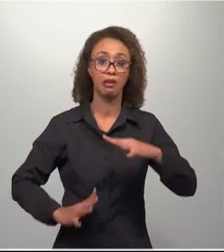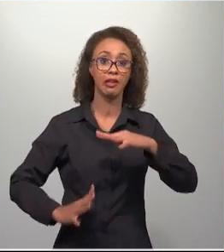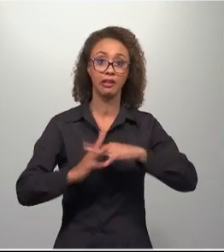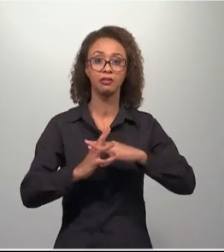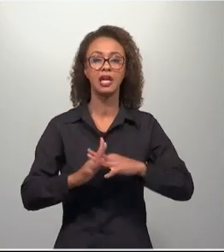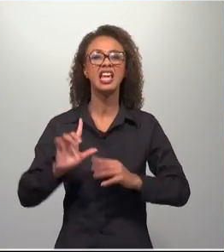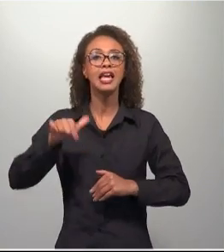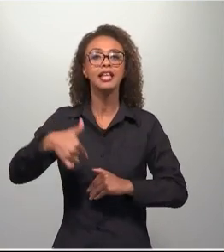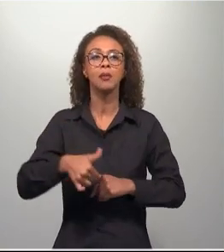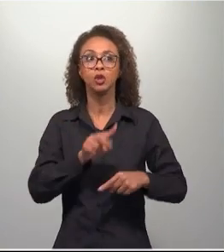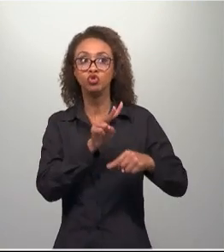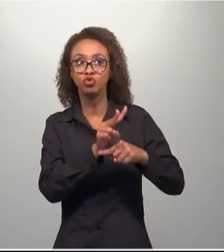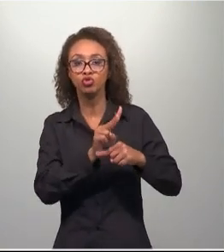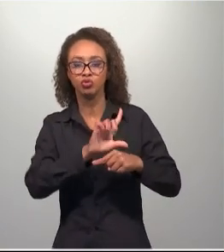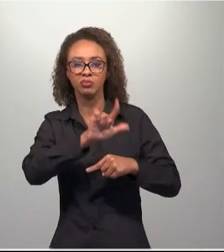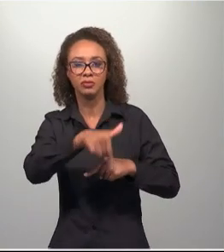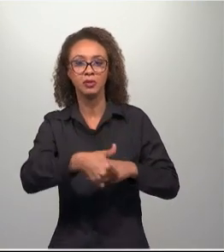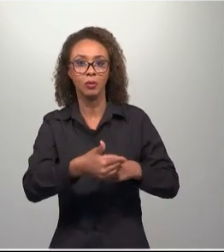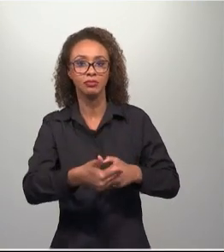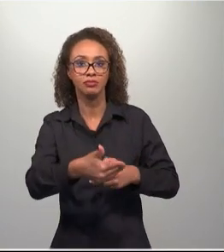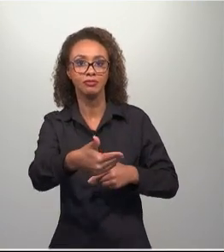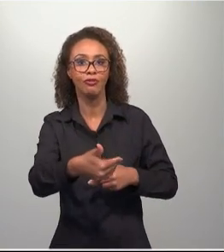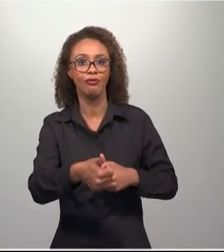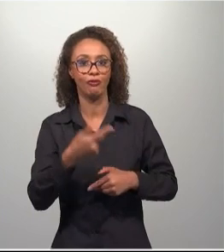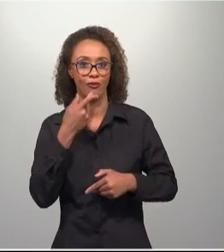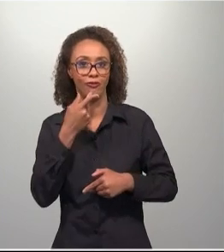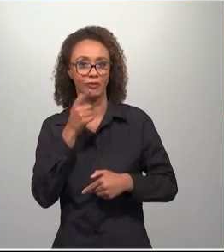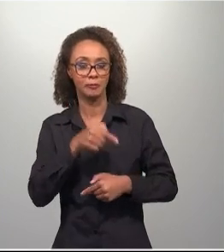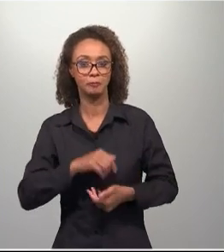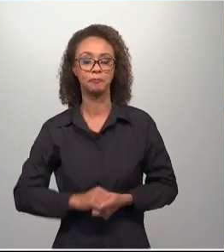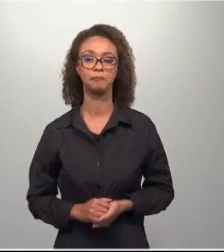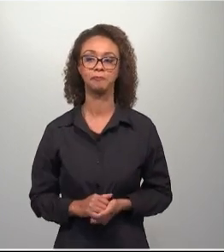frente se eu for fazer